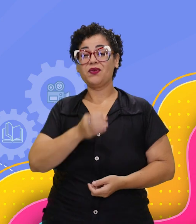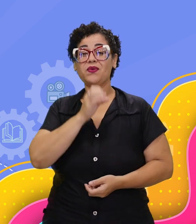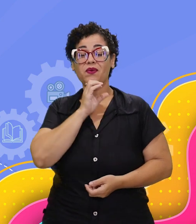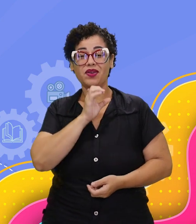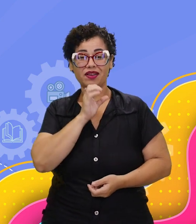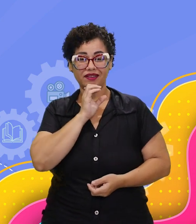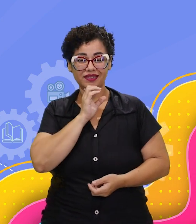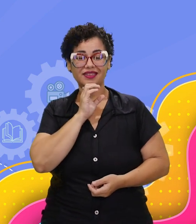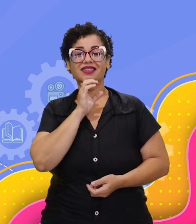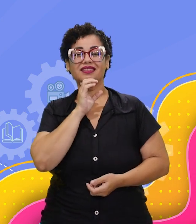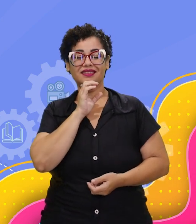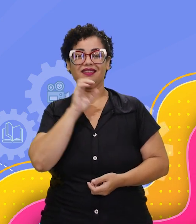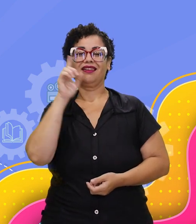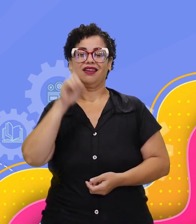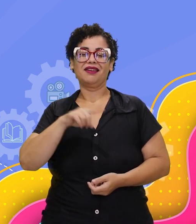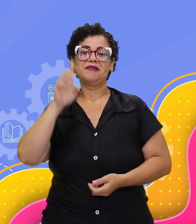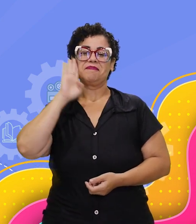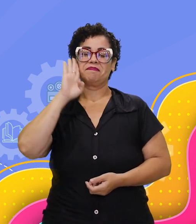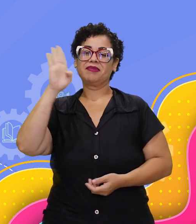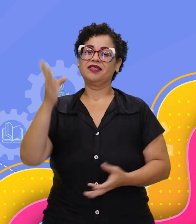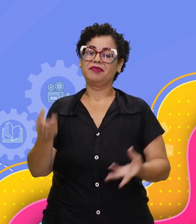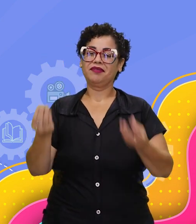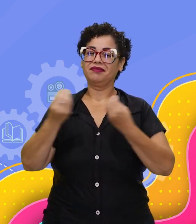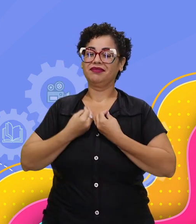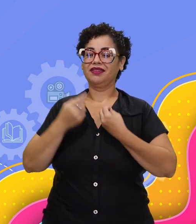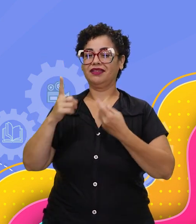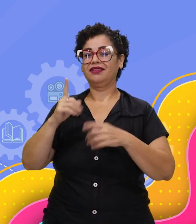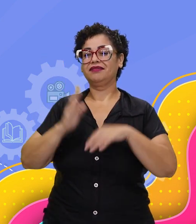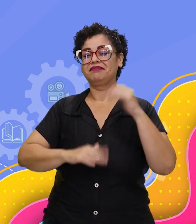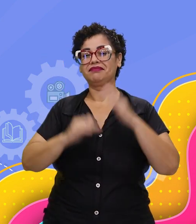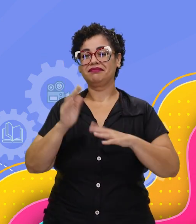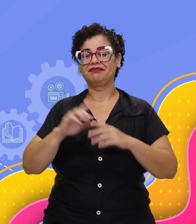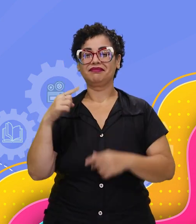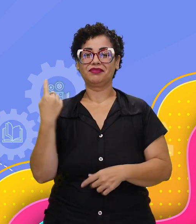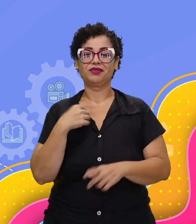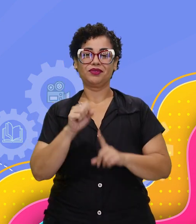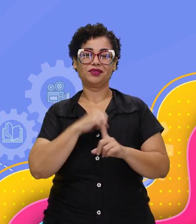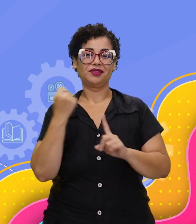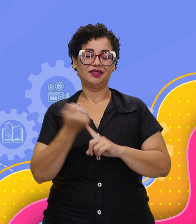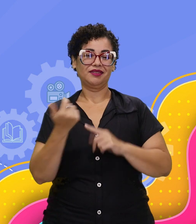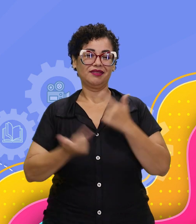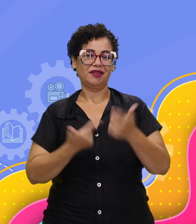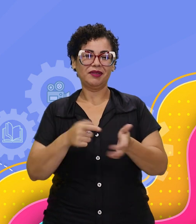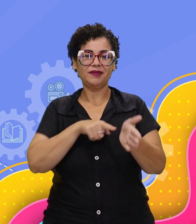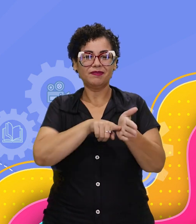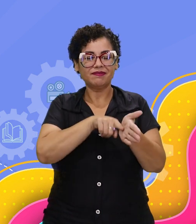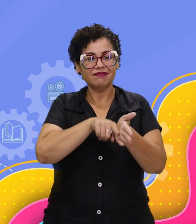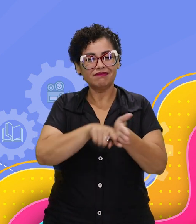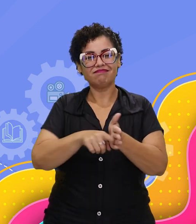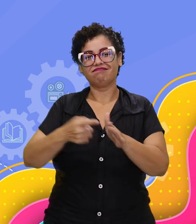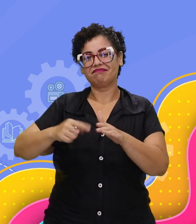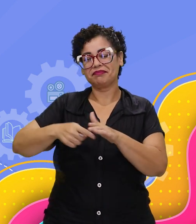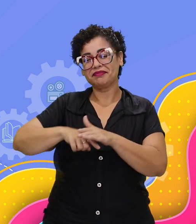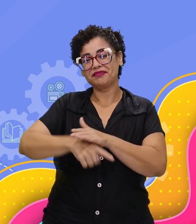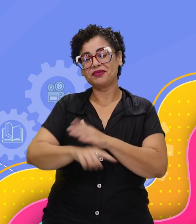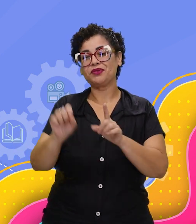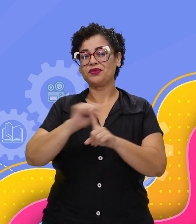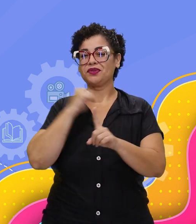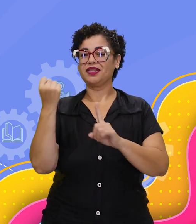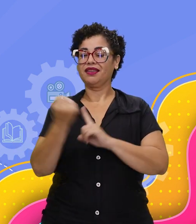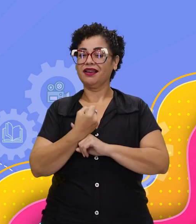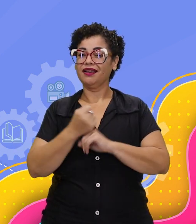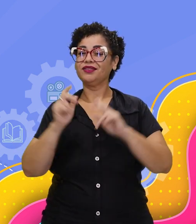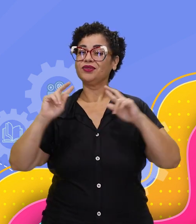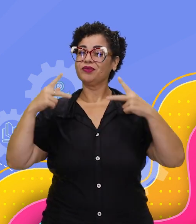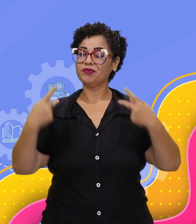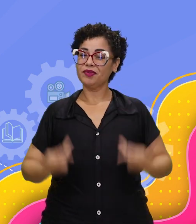de conhecer, é a principal função do historiador para a nossa sociedade. Investigar a fundo as